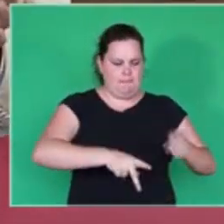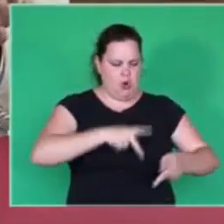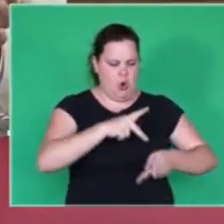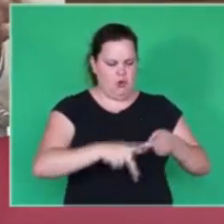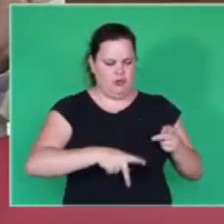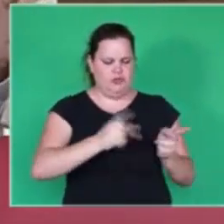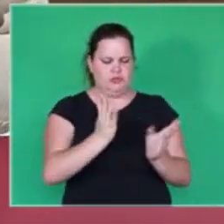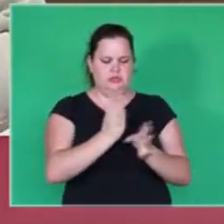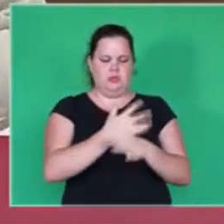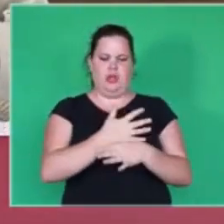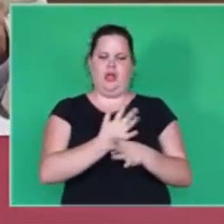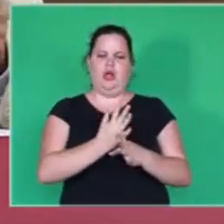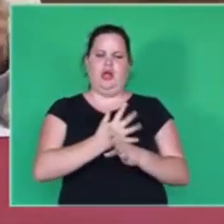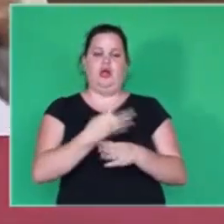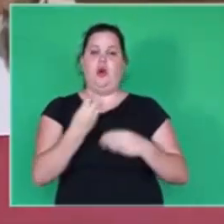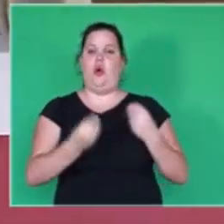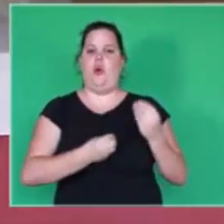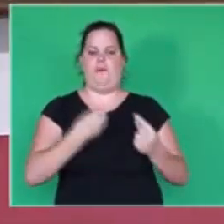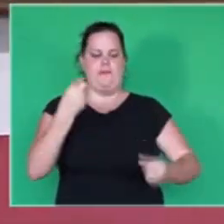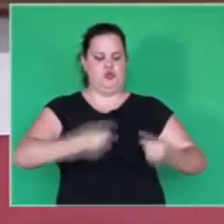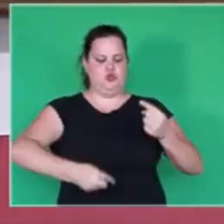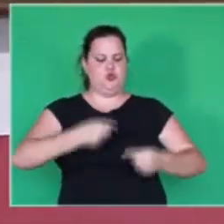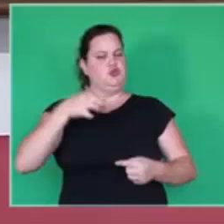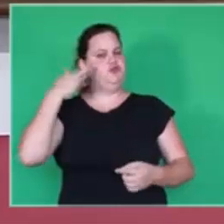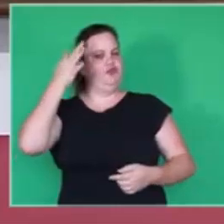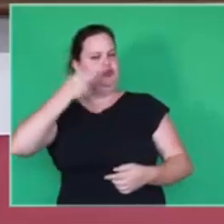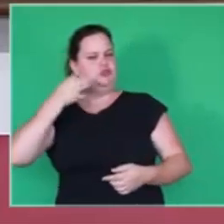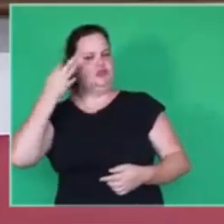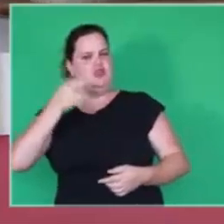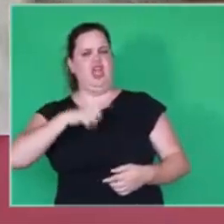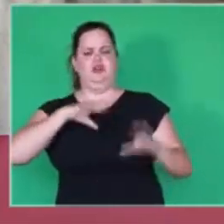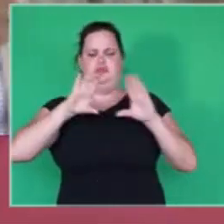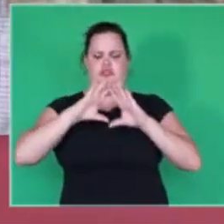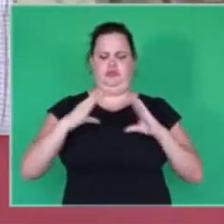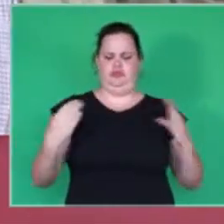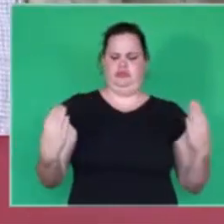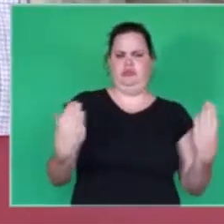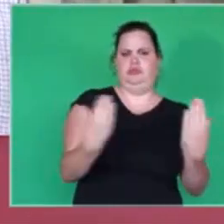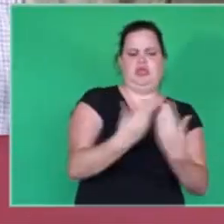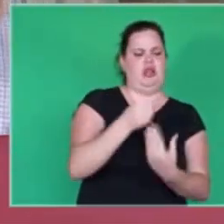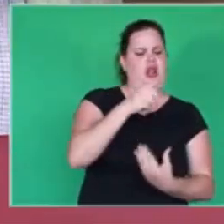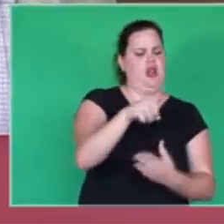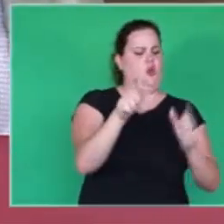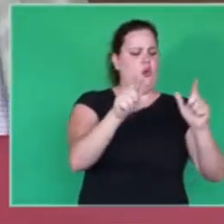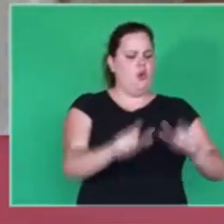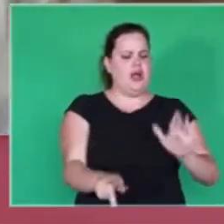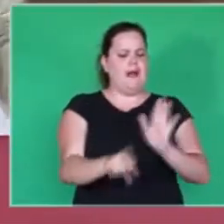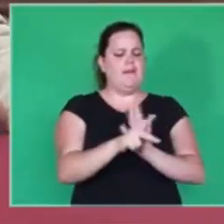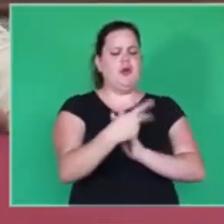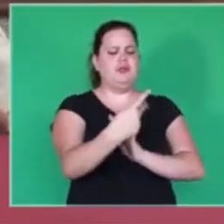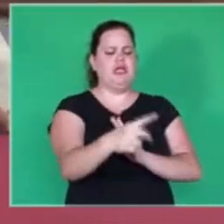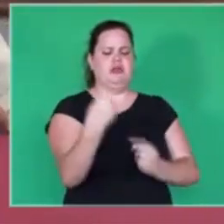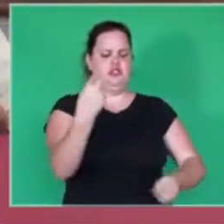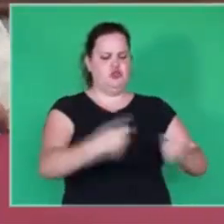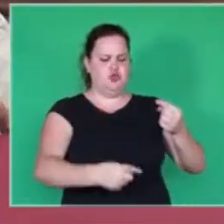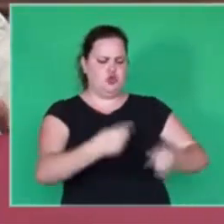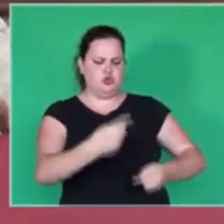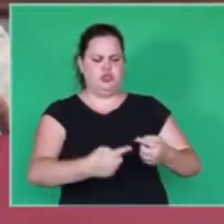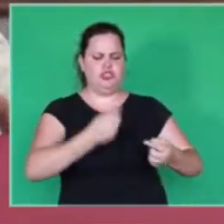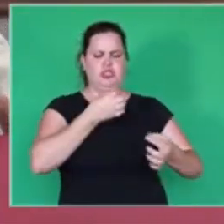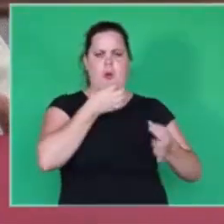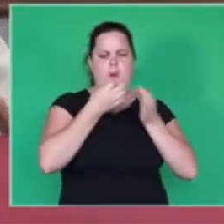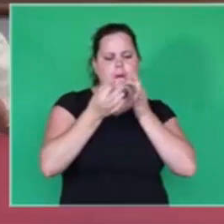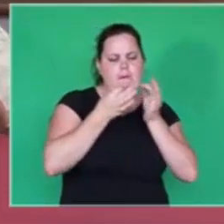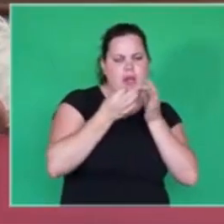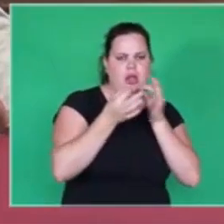com discussões filosóficas e tudo. Então, tinha os anfiteatros, as arenas, os lugares onde se discutia, inclusive, deu o caso de